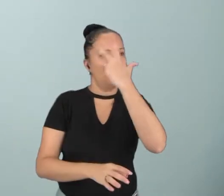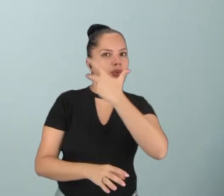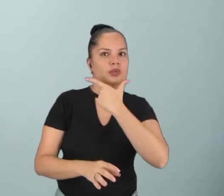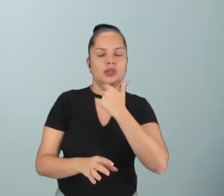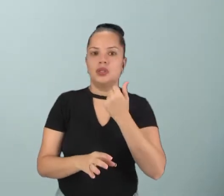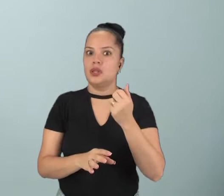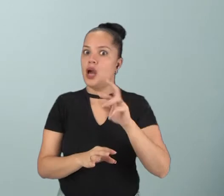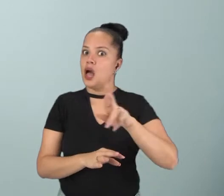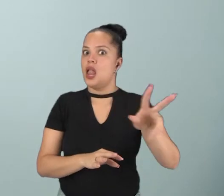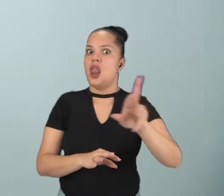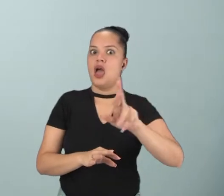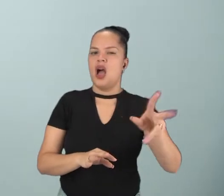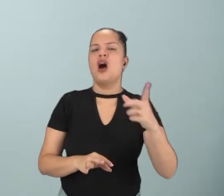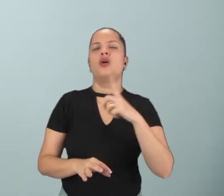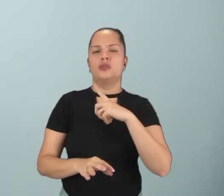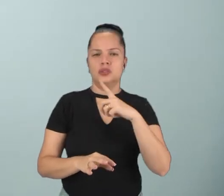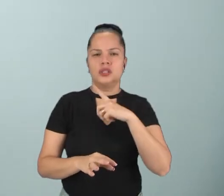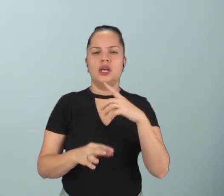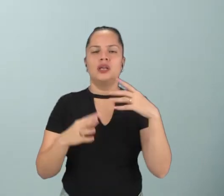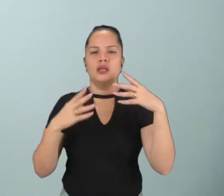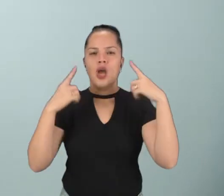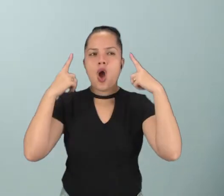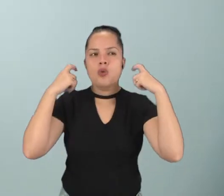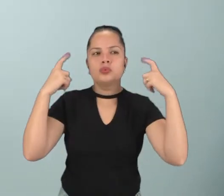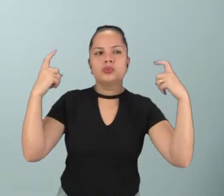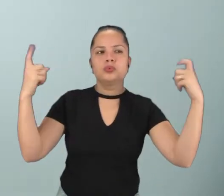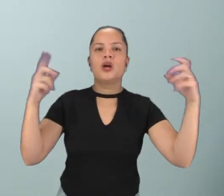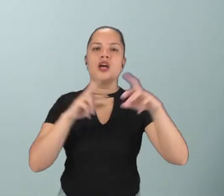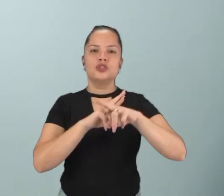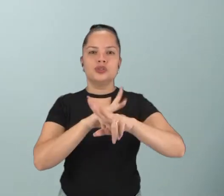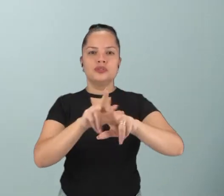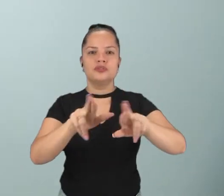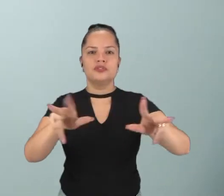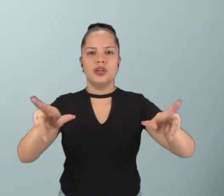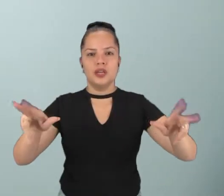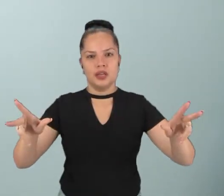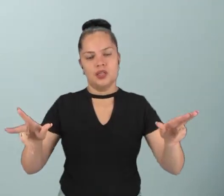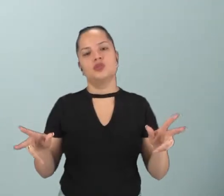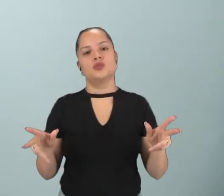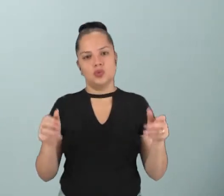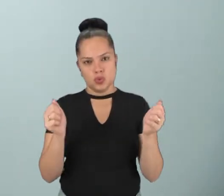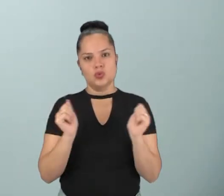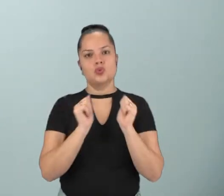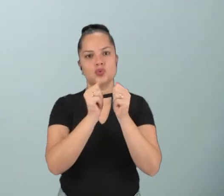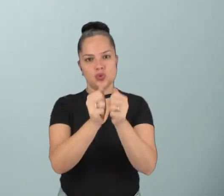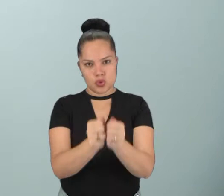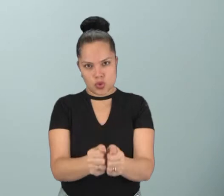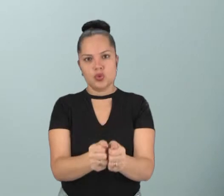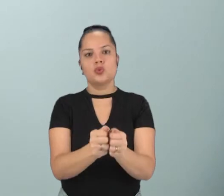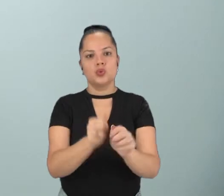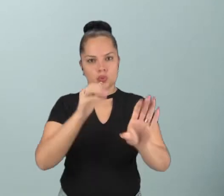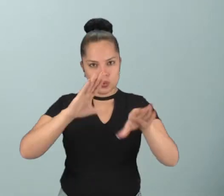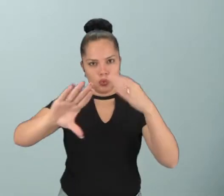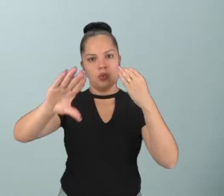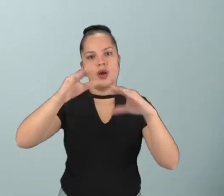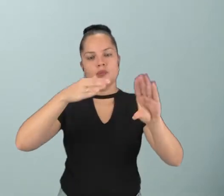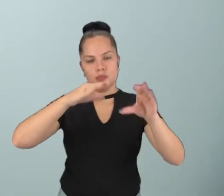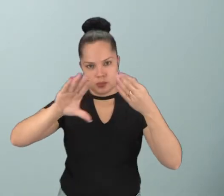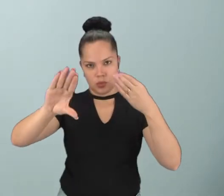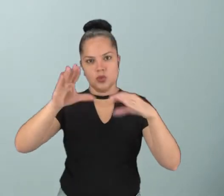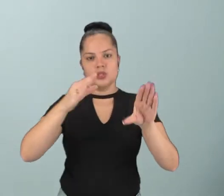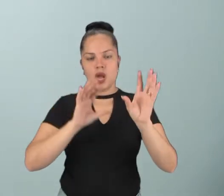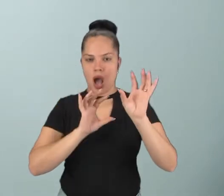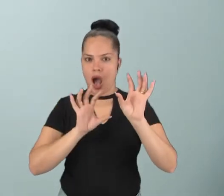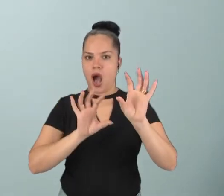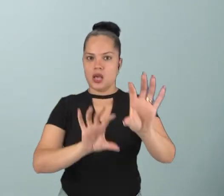vai experimentar ruídos, ela vai experimentar outras sonoridades, junto com as sonoridades musicais. E é isso